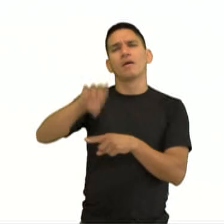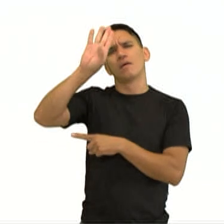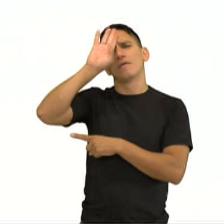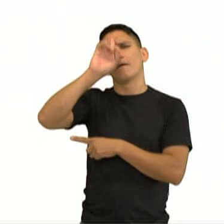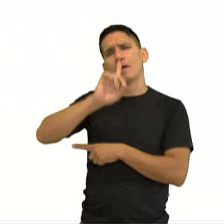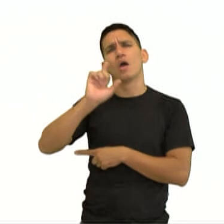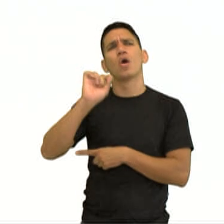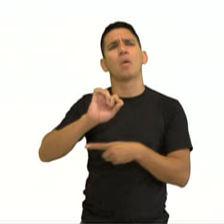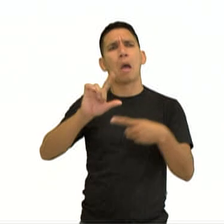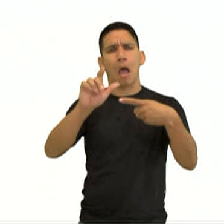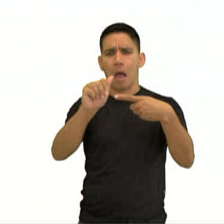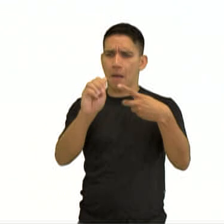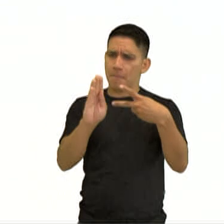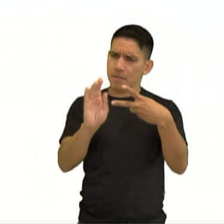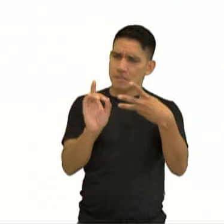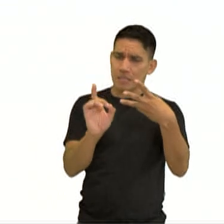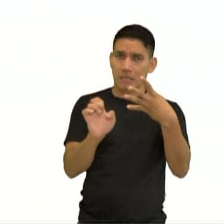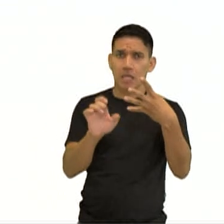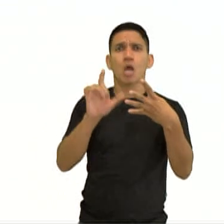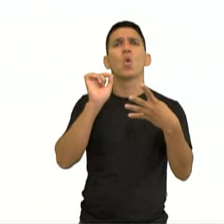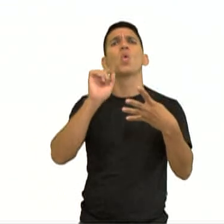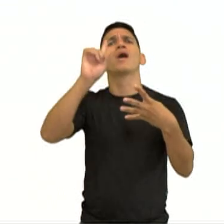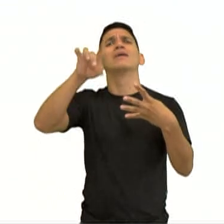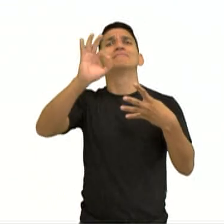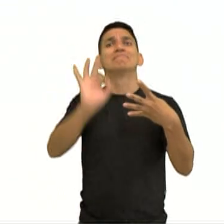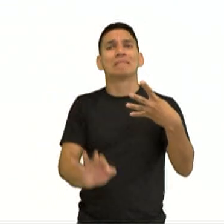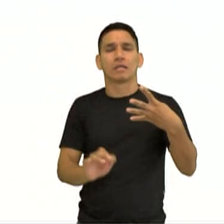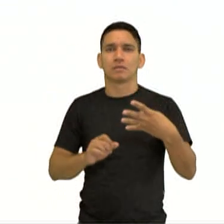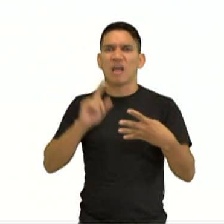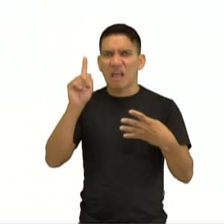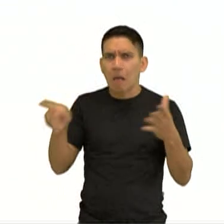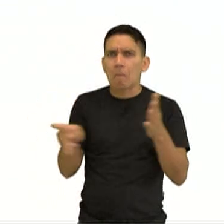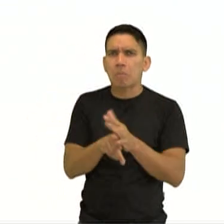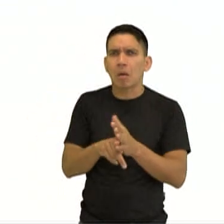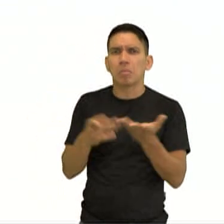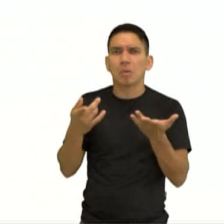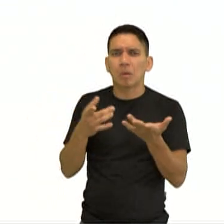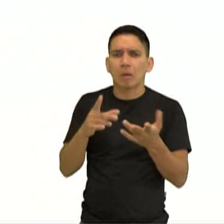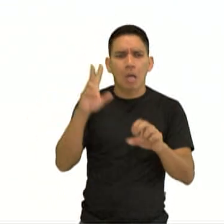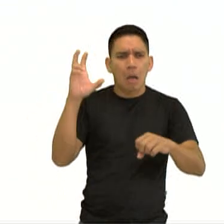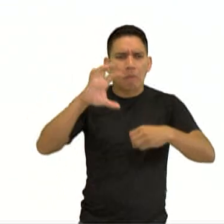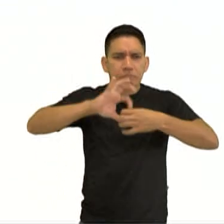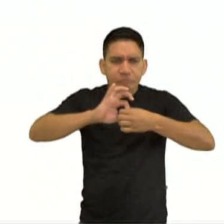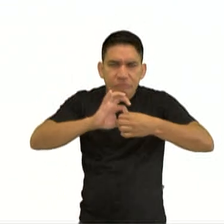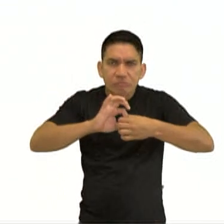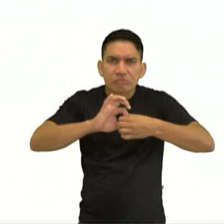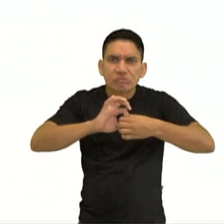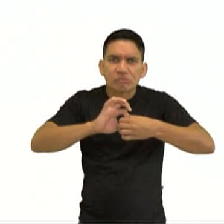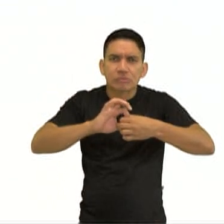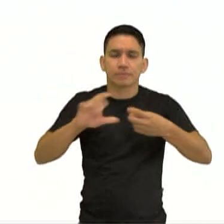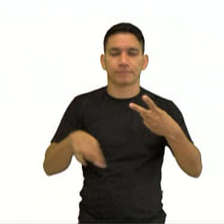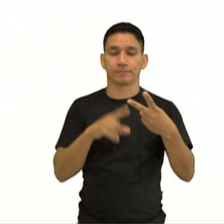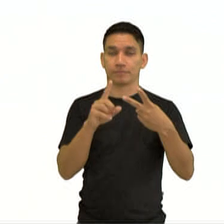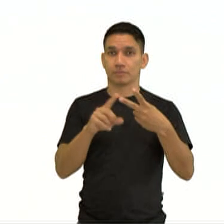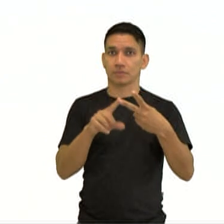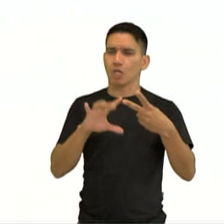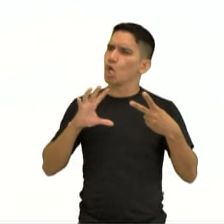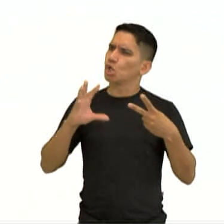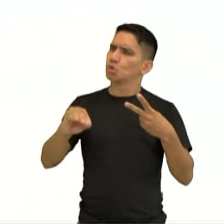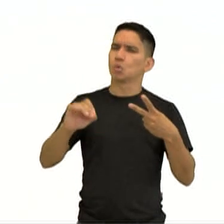correta. Alternativa A. São causadas por um parasita facultativo. Alternativa B. Foram